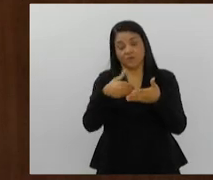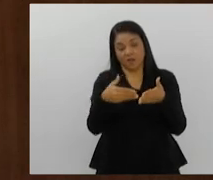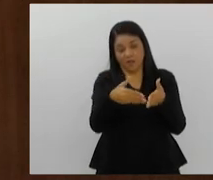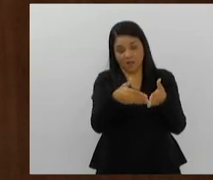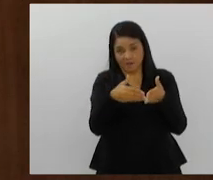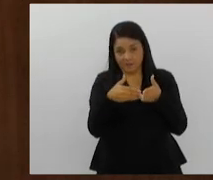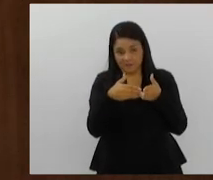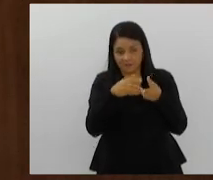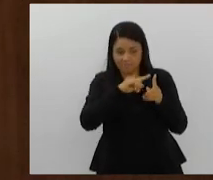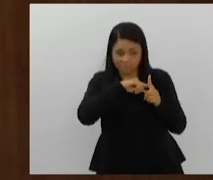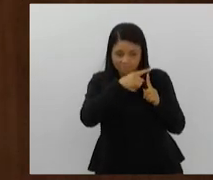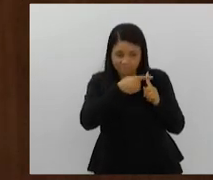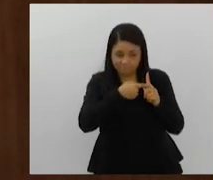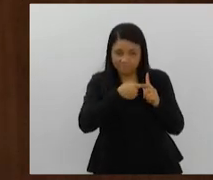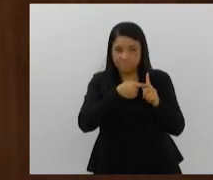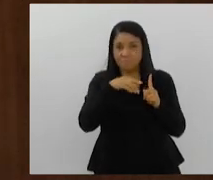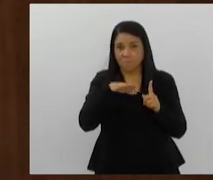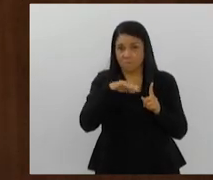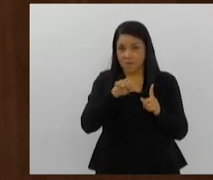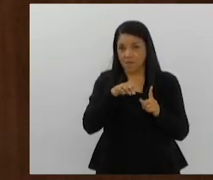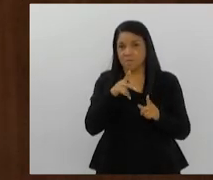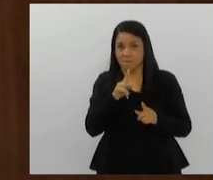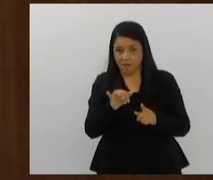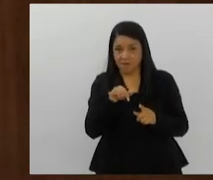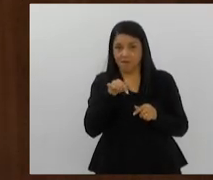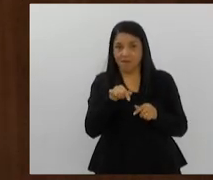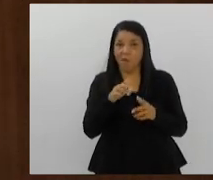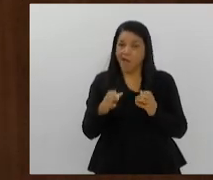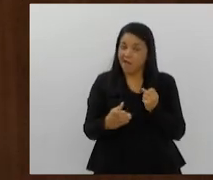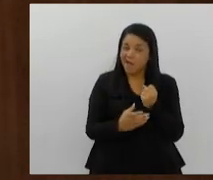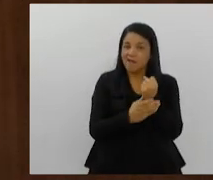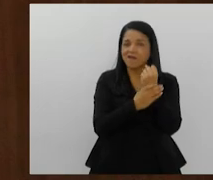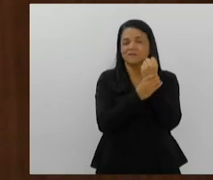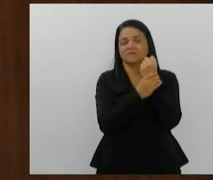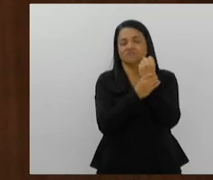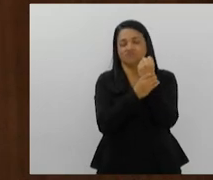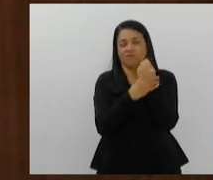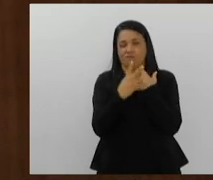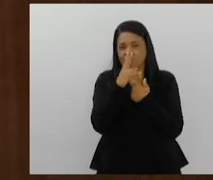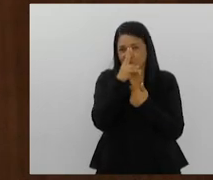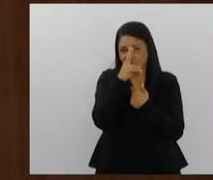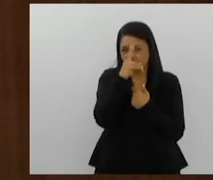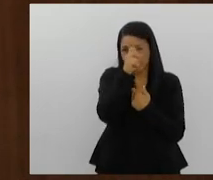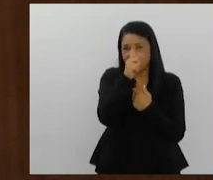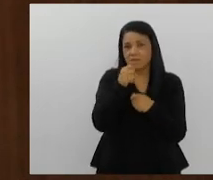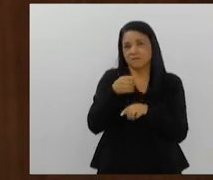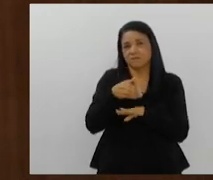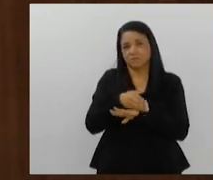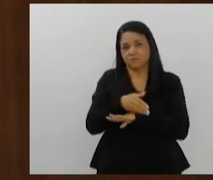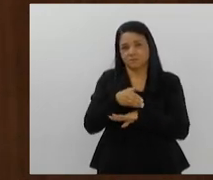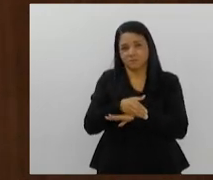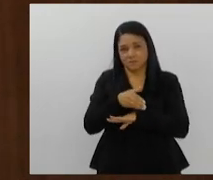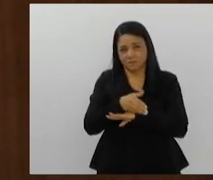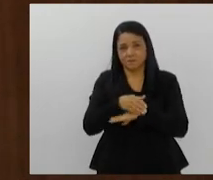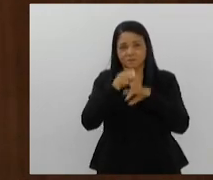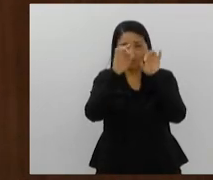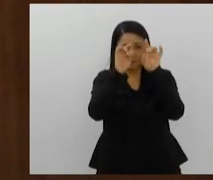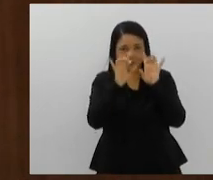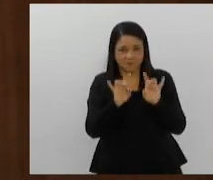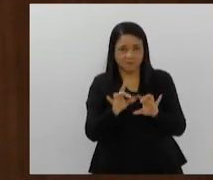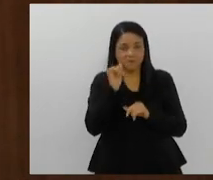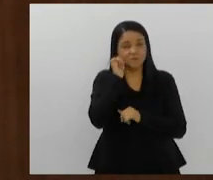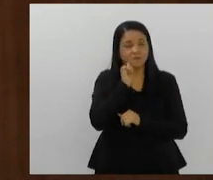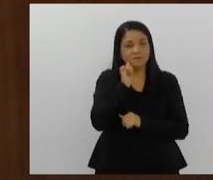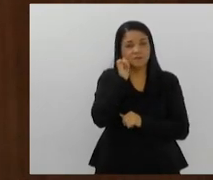maternidade hoje não é um privilégio, mas uma garantia, um fortalecimento da participação, especialmente das mulheres